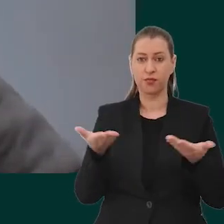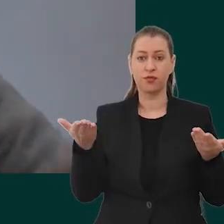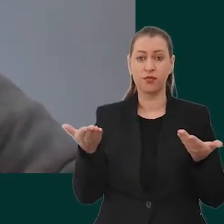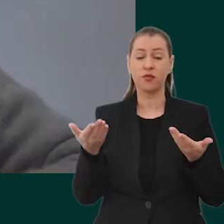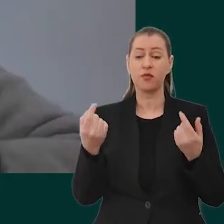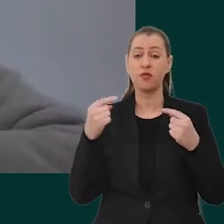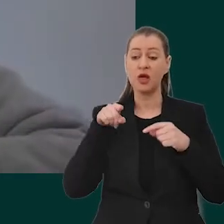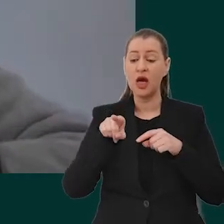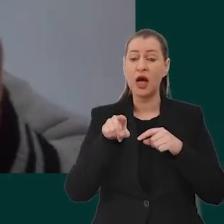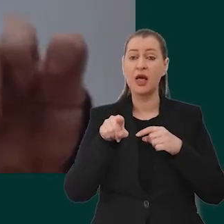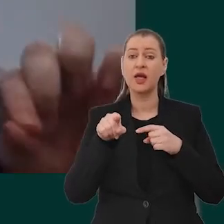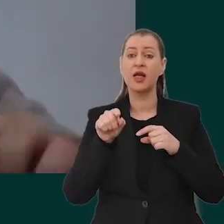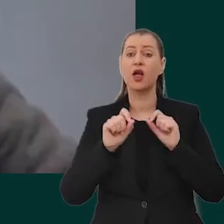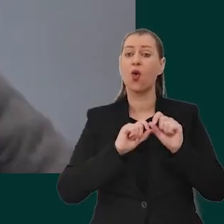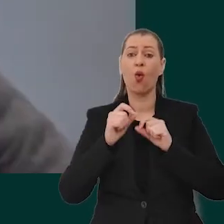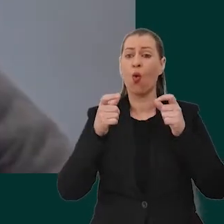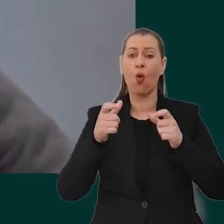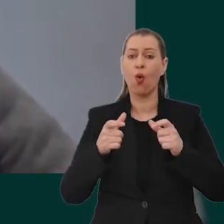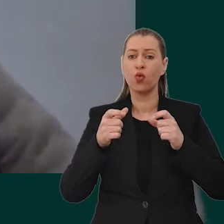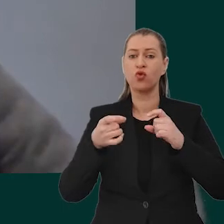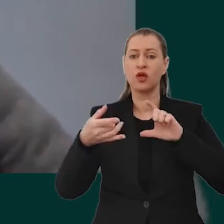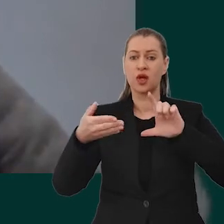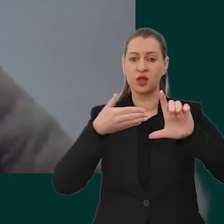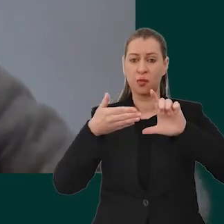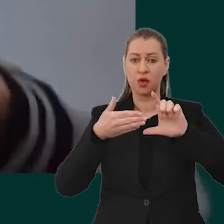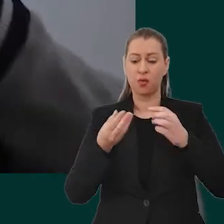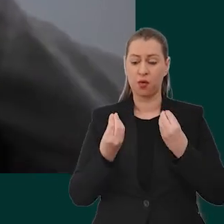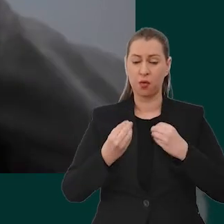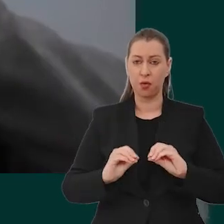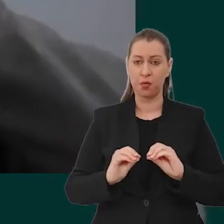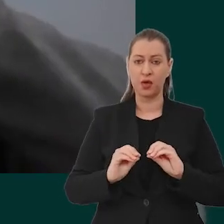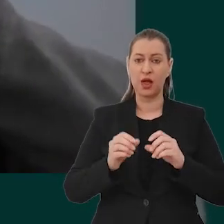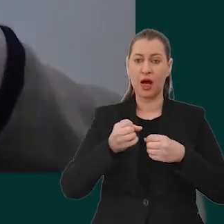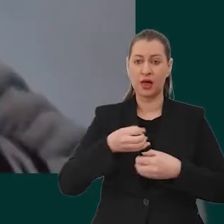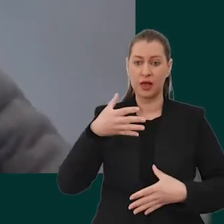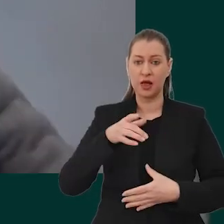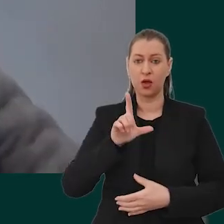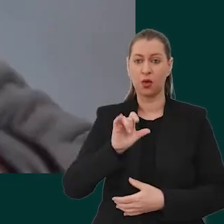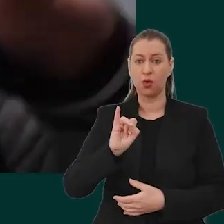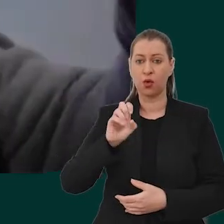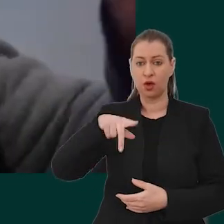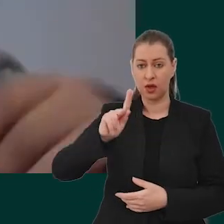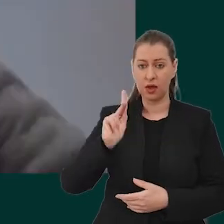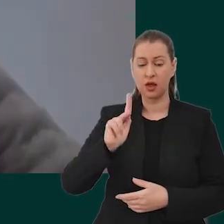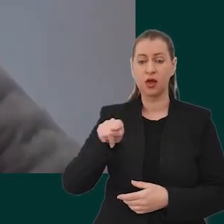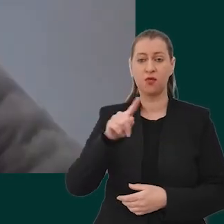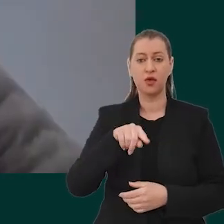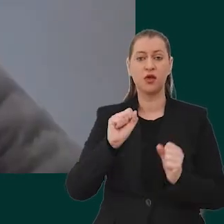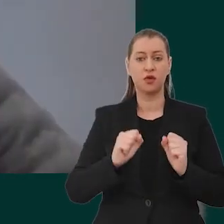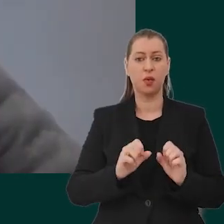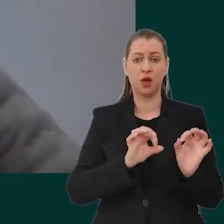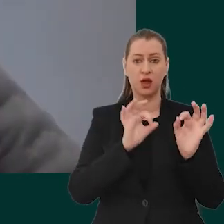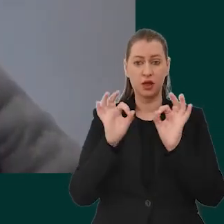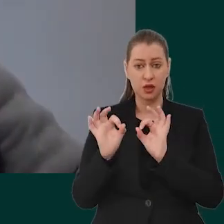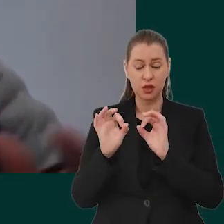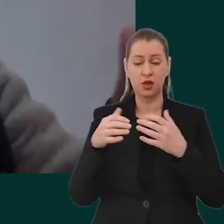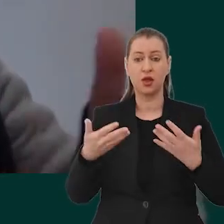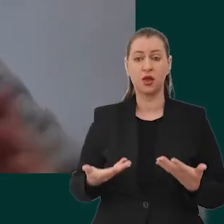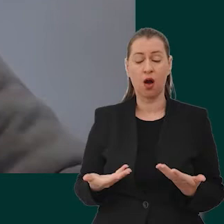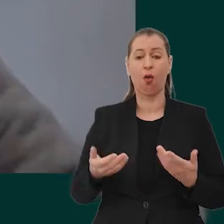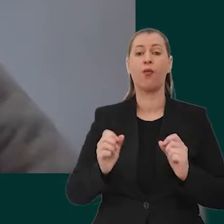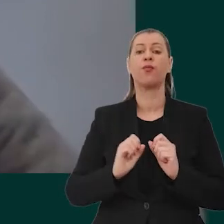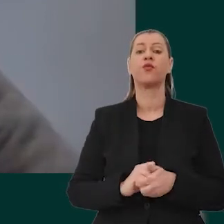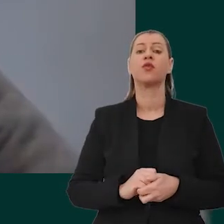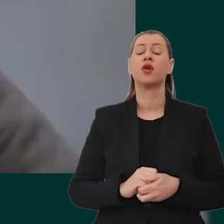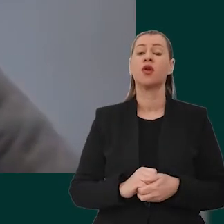irem nessa plataforma. Depois eu vou colocar aqui embaixo o link no qual vocês devem assistir em si.